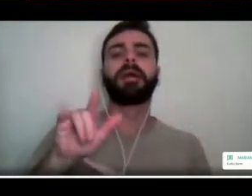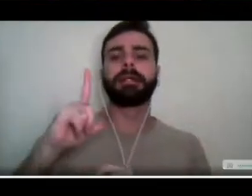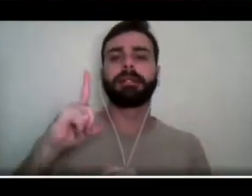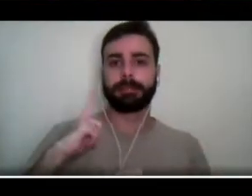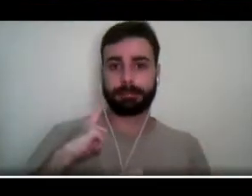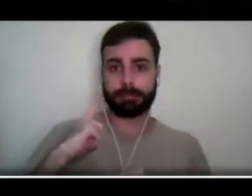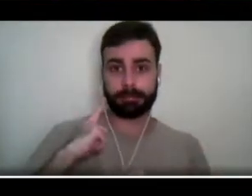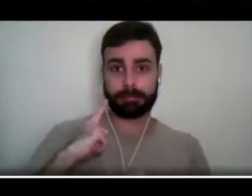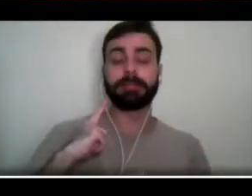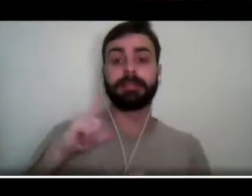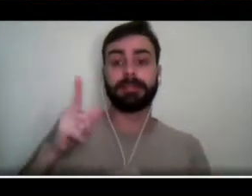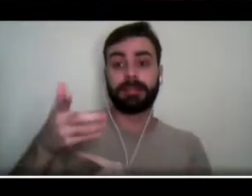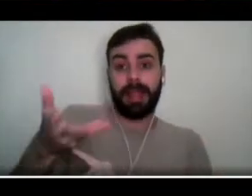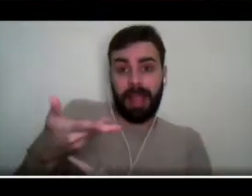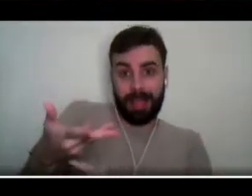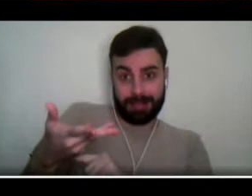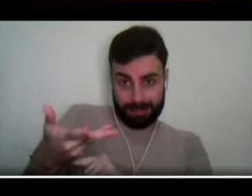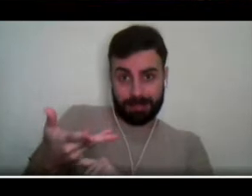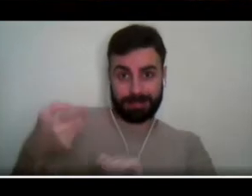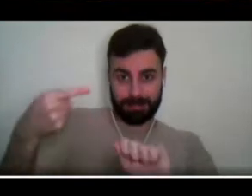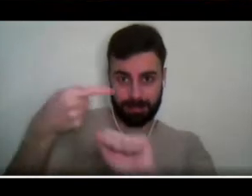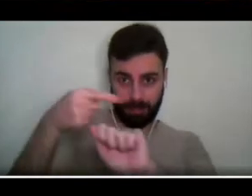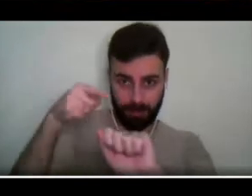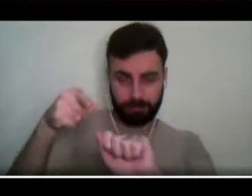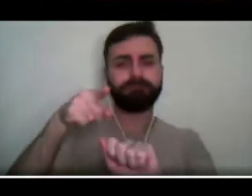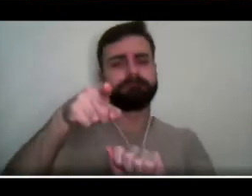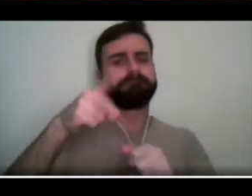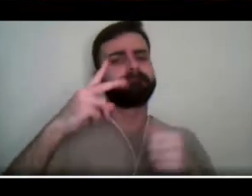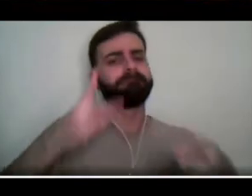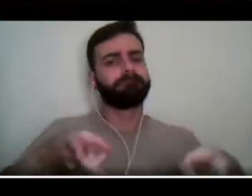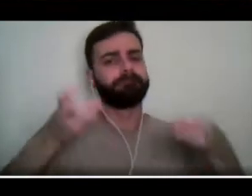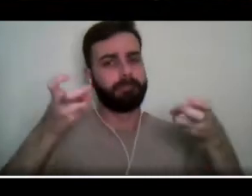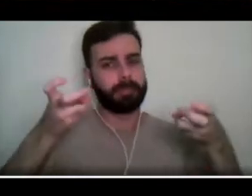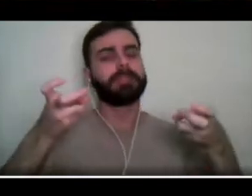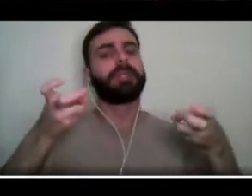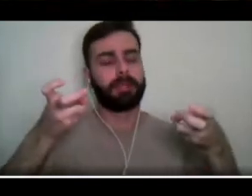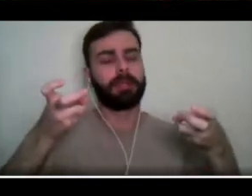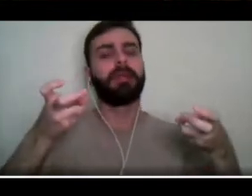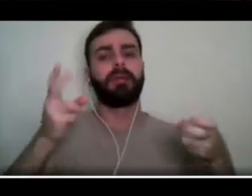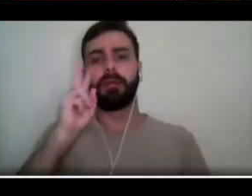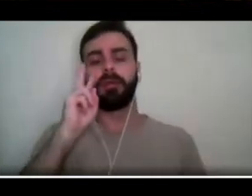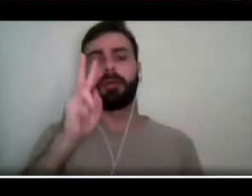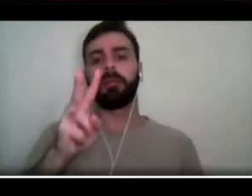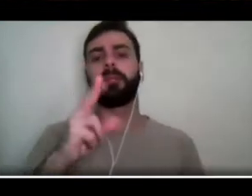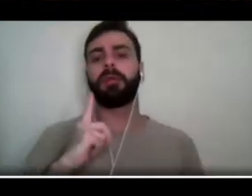vetor aceleração é o seguinte: observe que quando você